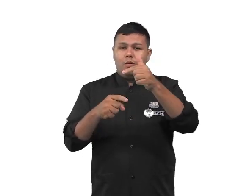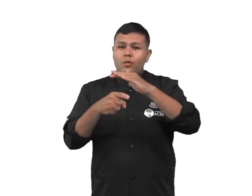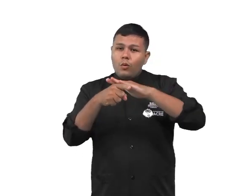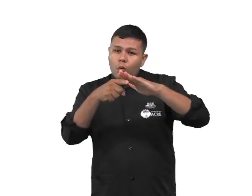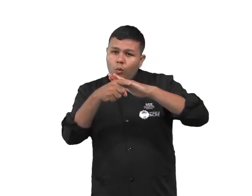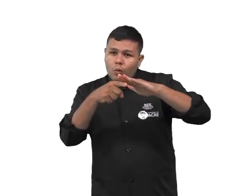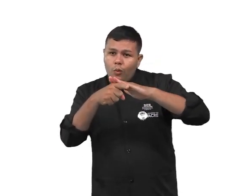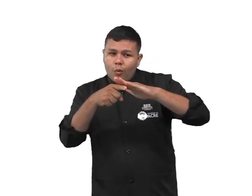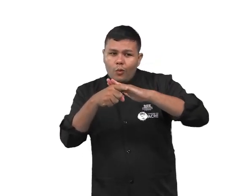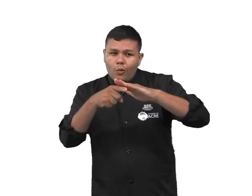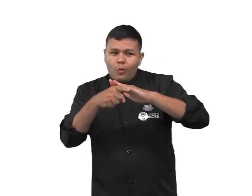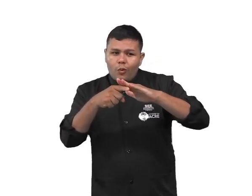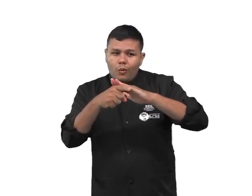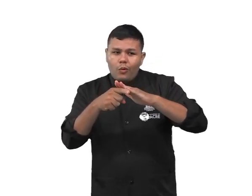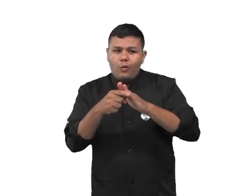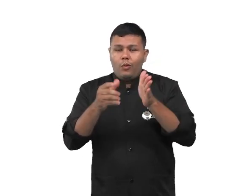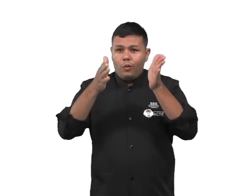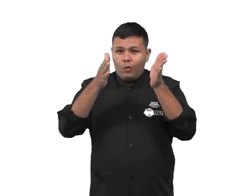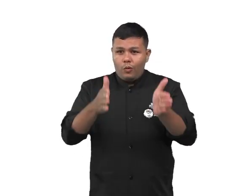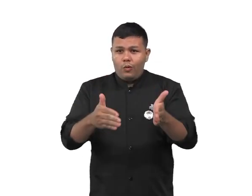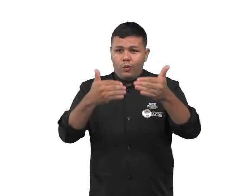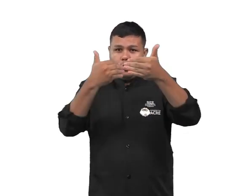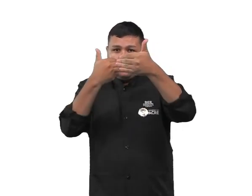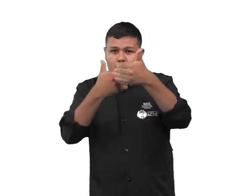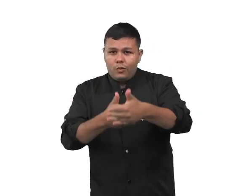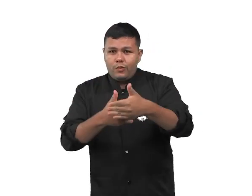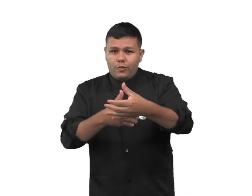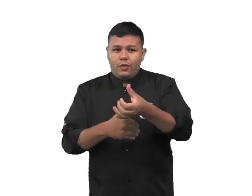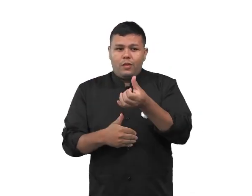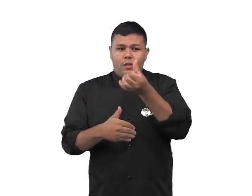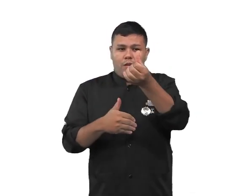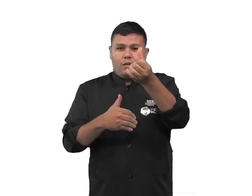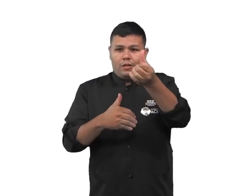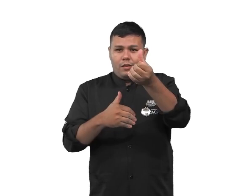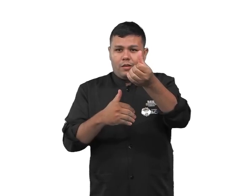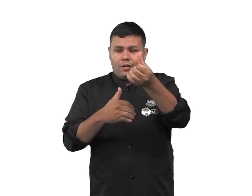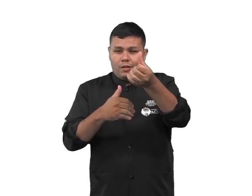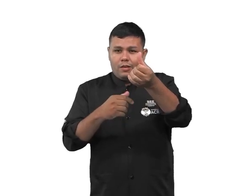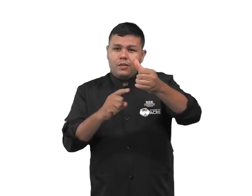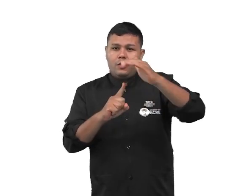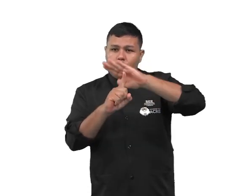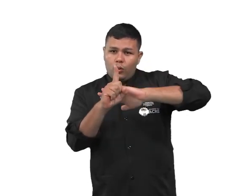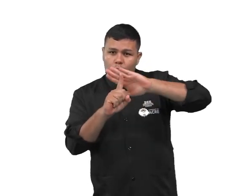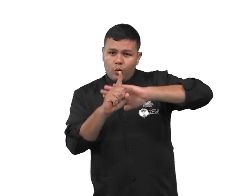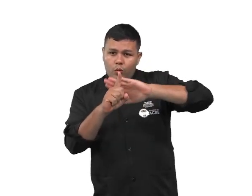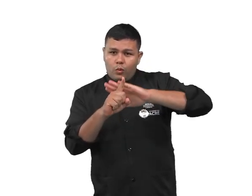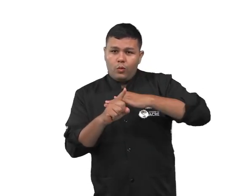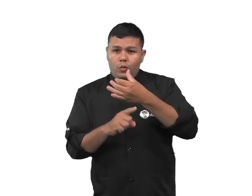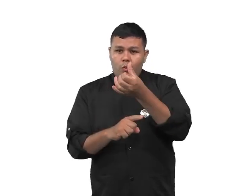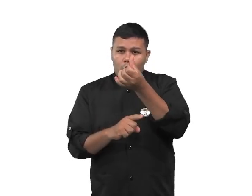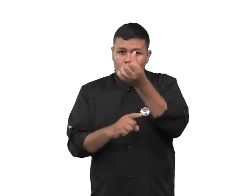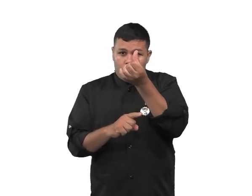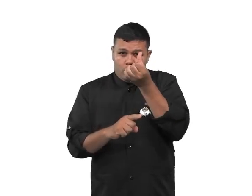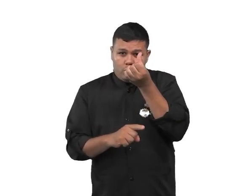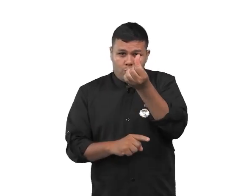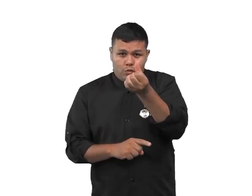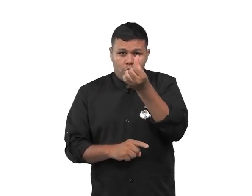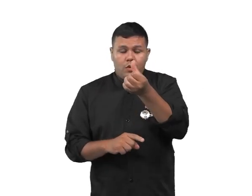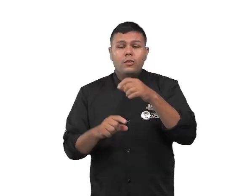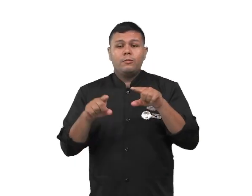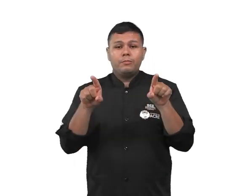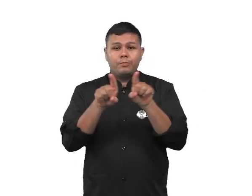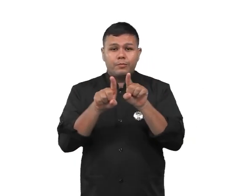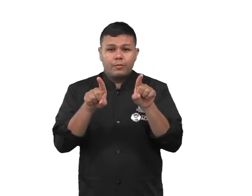relação ao cubo, que é também chamado de hexaedro, a gente tem 6 faces, tá vendo a palavrinha hexaedro? Hexa, 6, edro, os lados. Nós temos